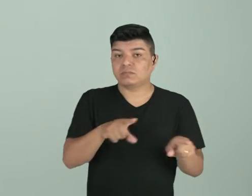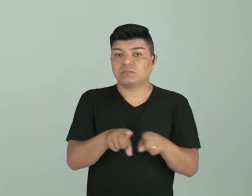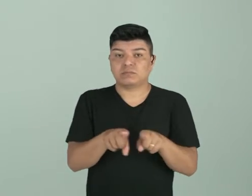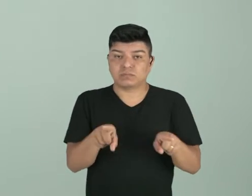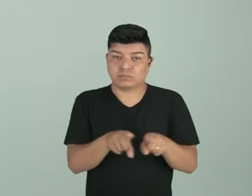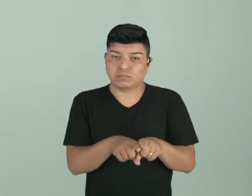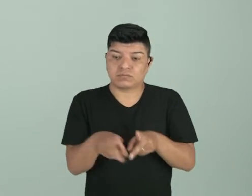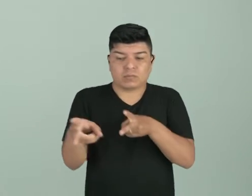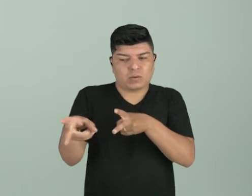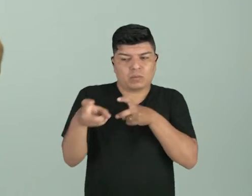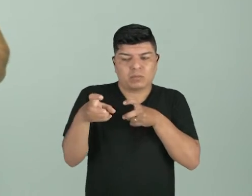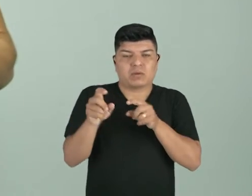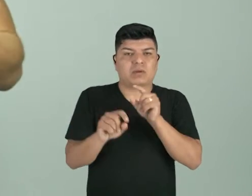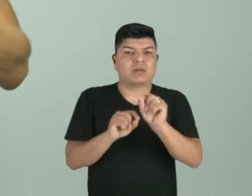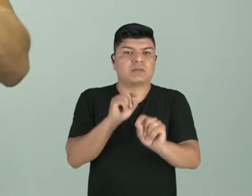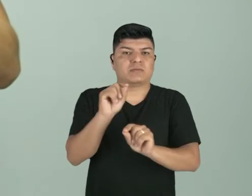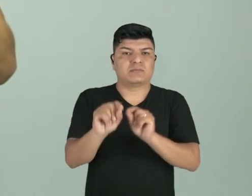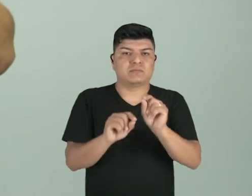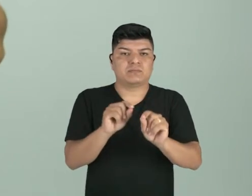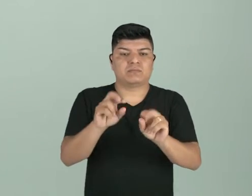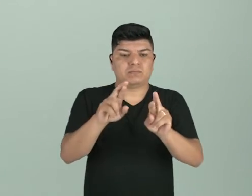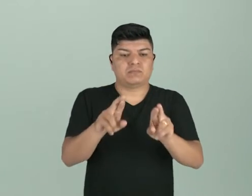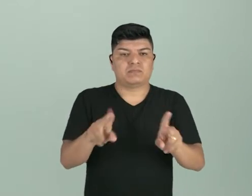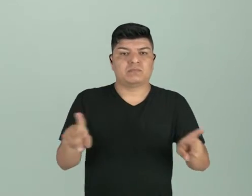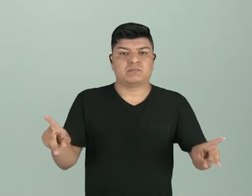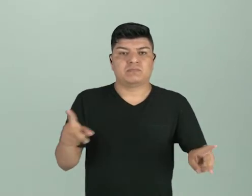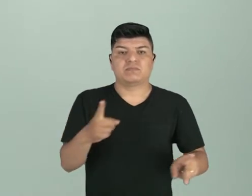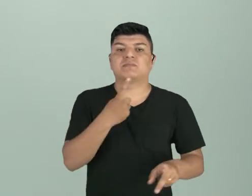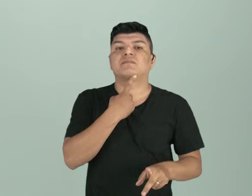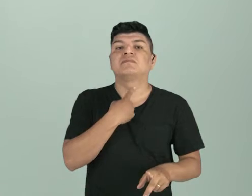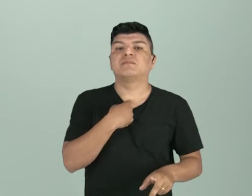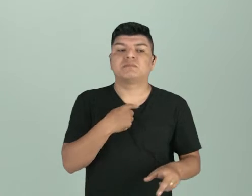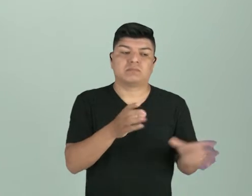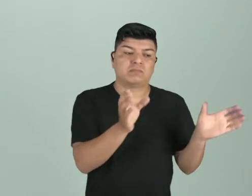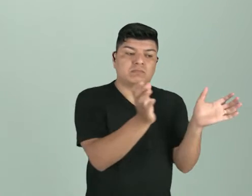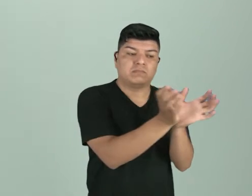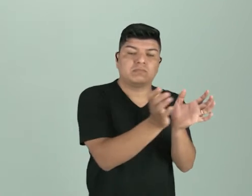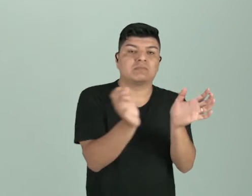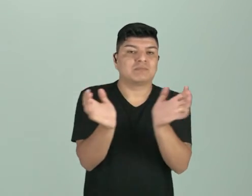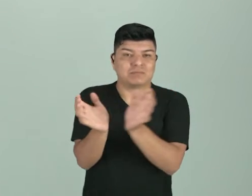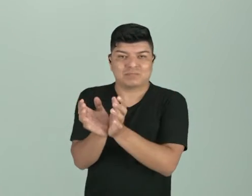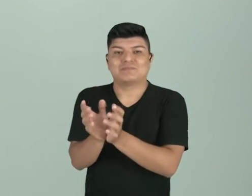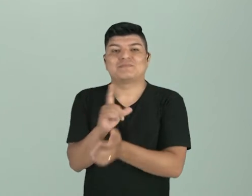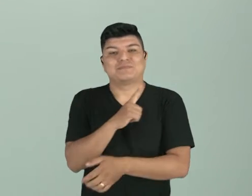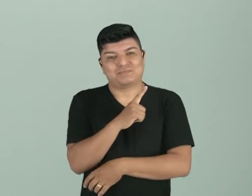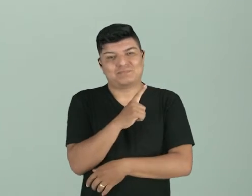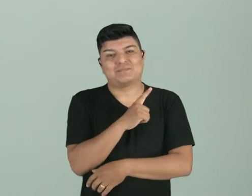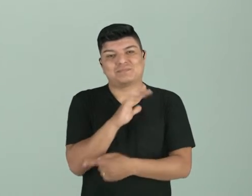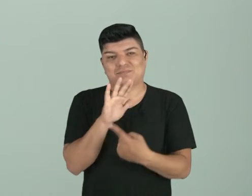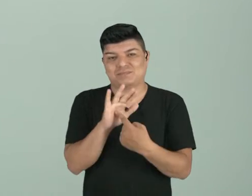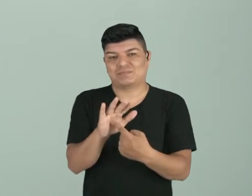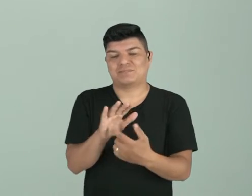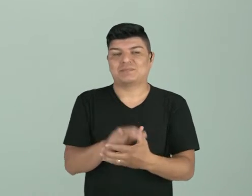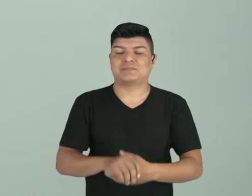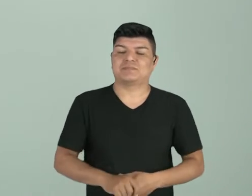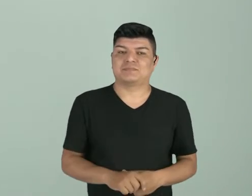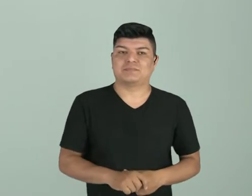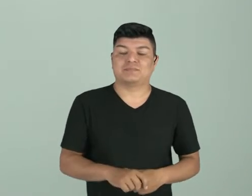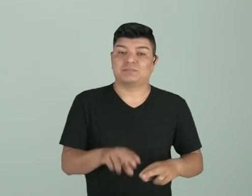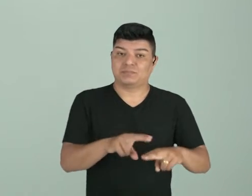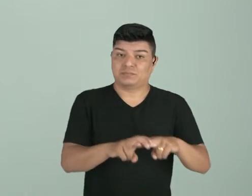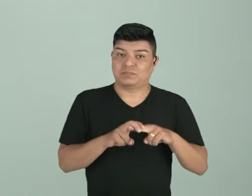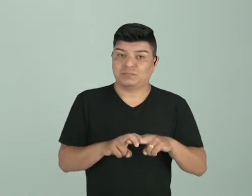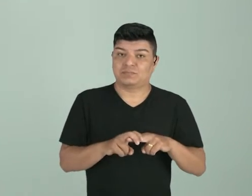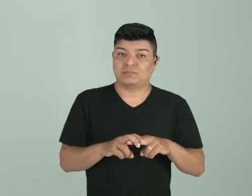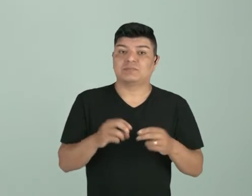estou identificando os distintos interesses que esses grupos eles também acabam apresentando. Então,